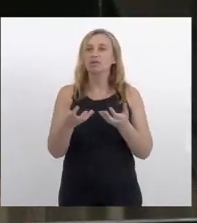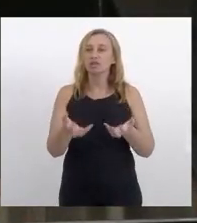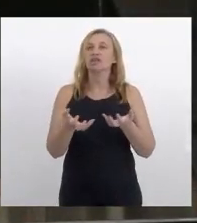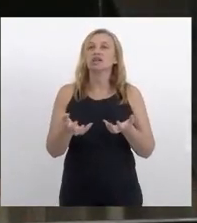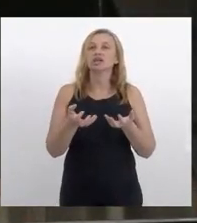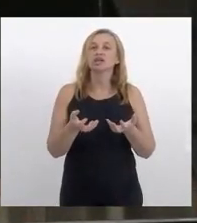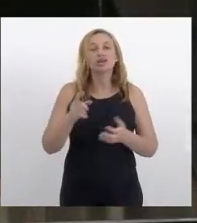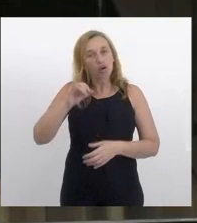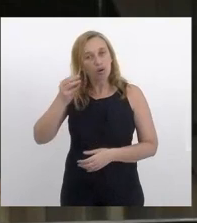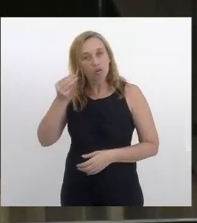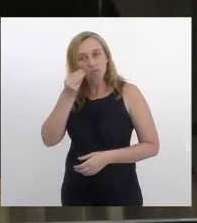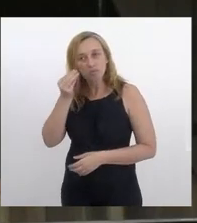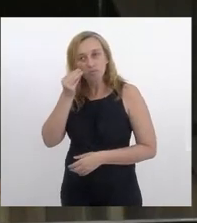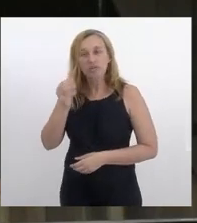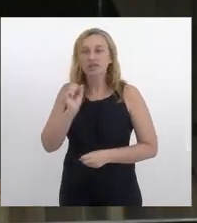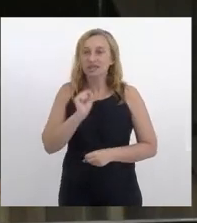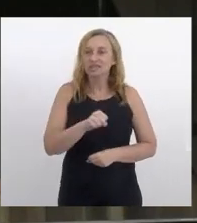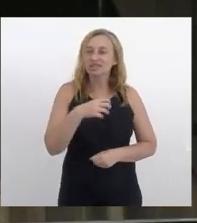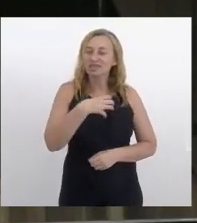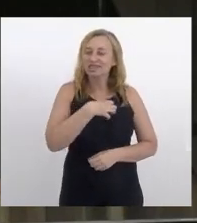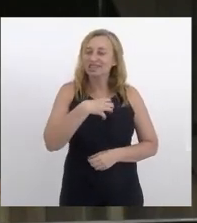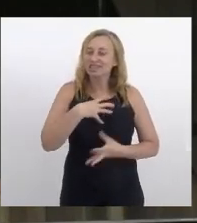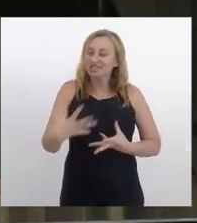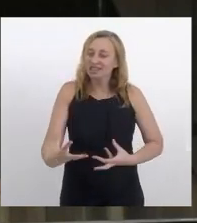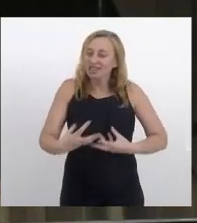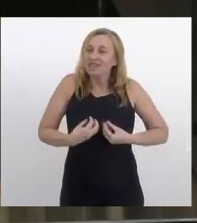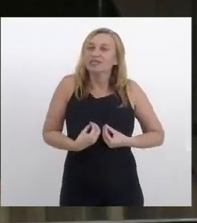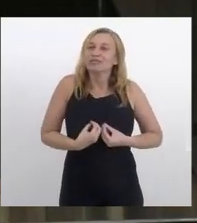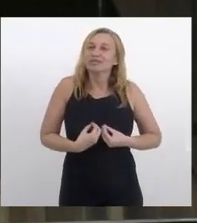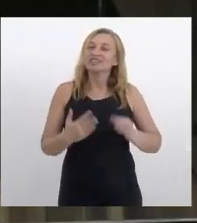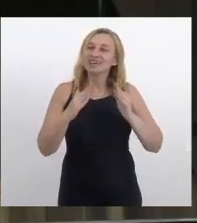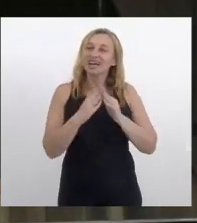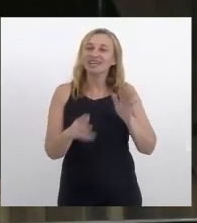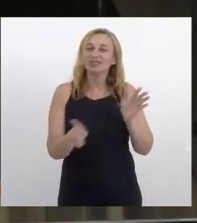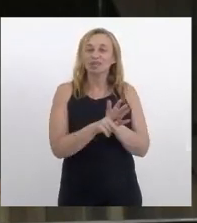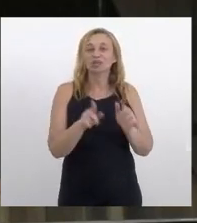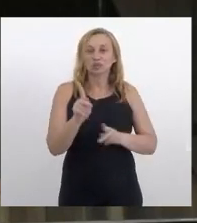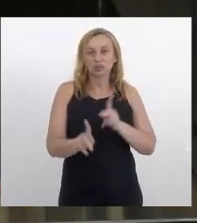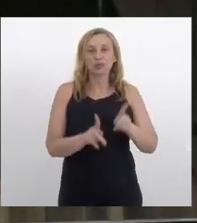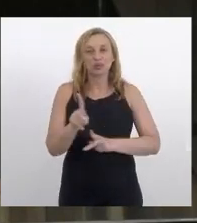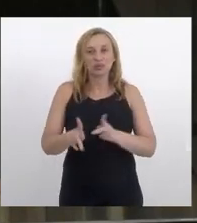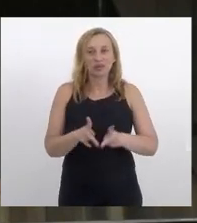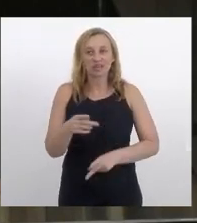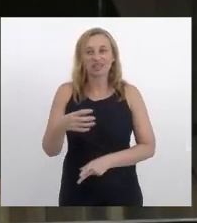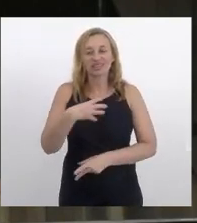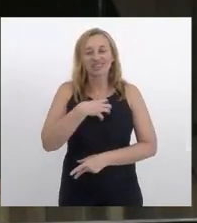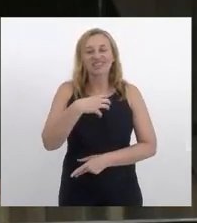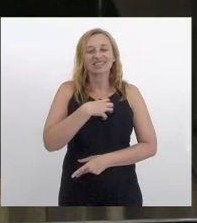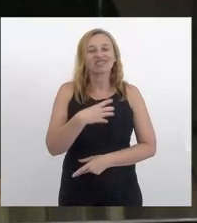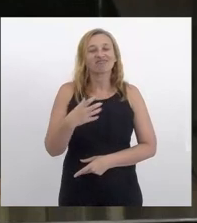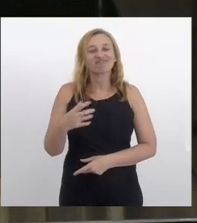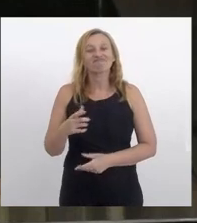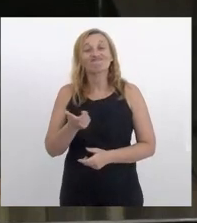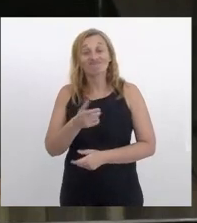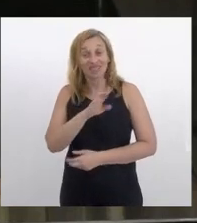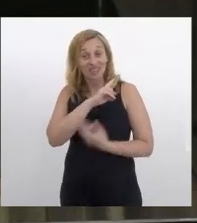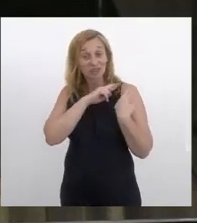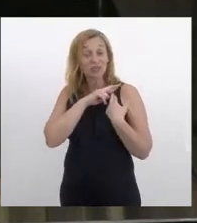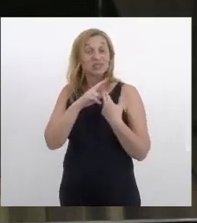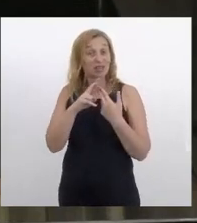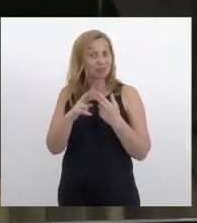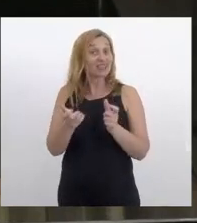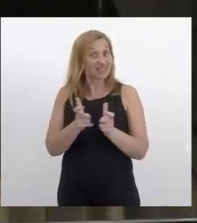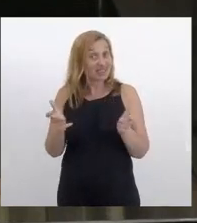uma oportunidade de todos sentirem-se também acolhidos nessa casa do povo e sentir que nós temos uma grande